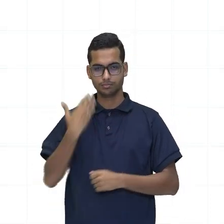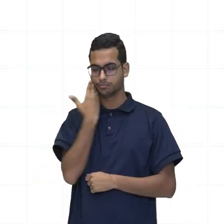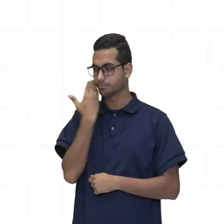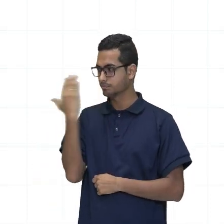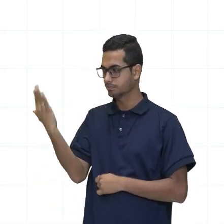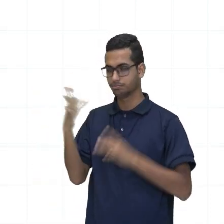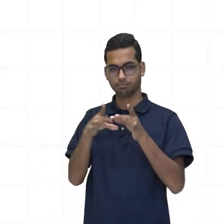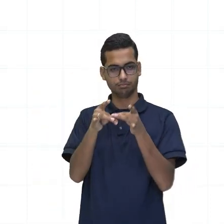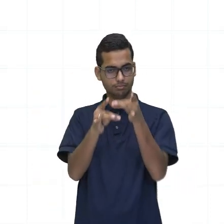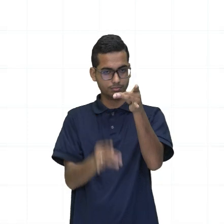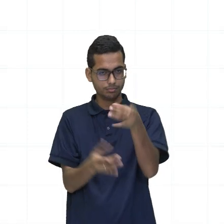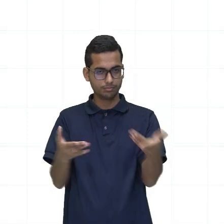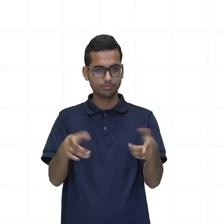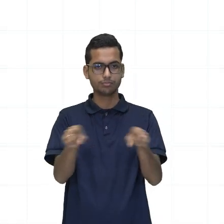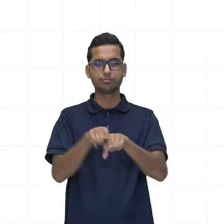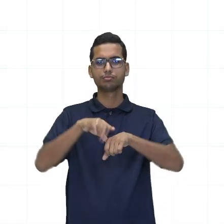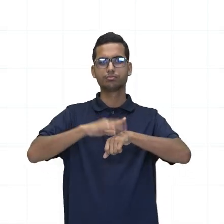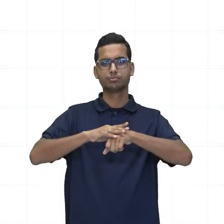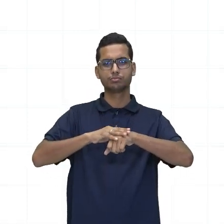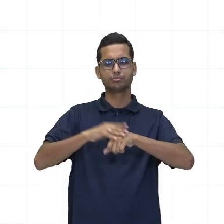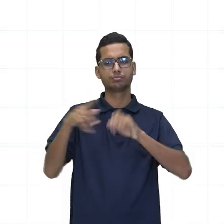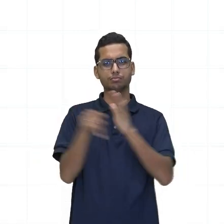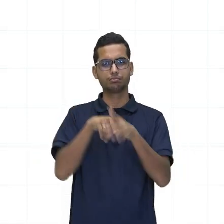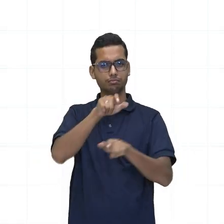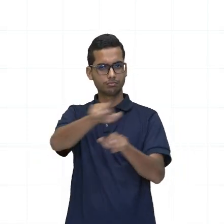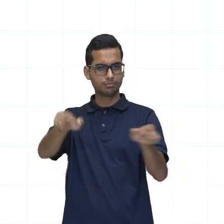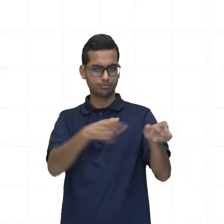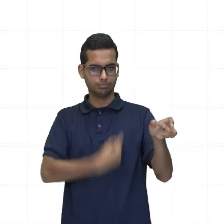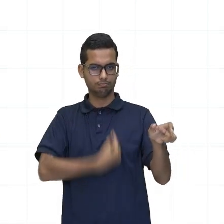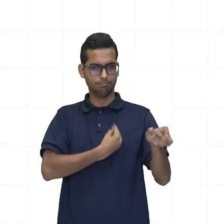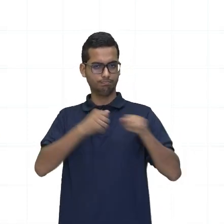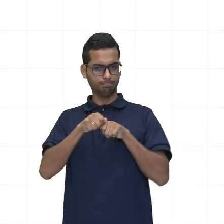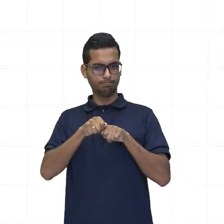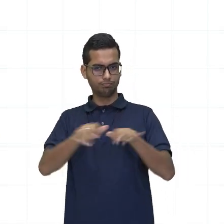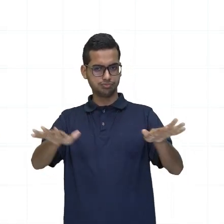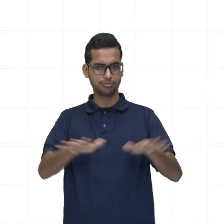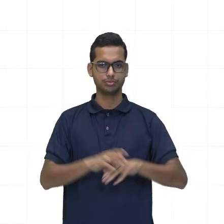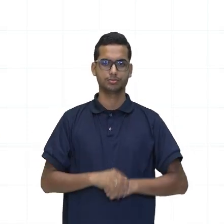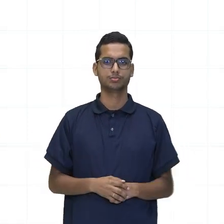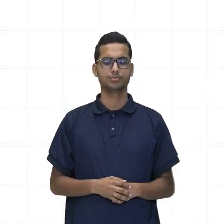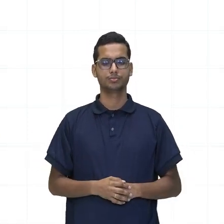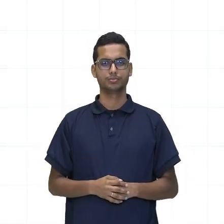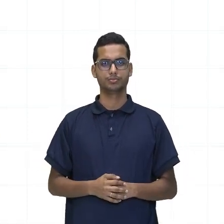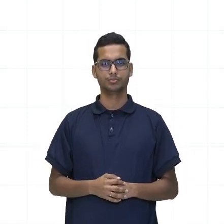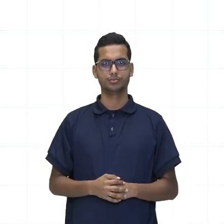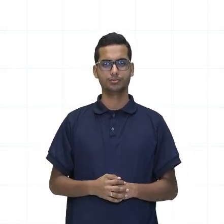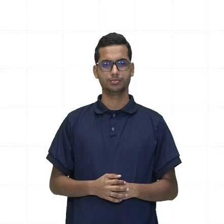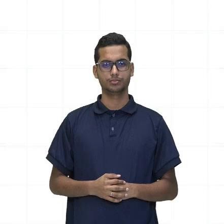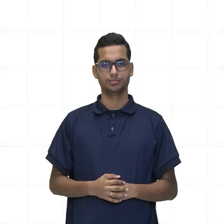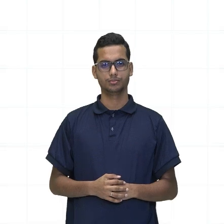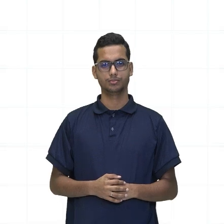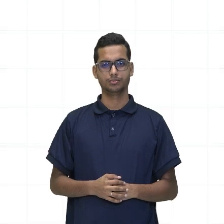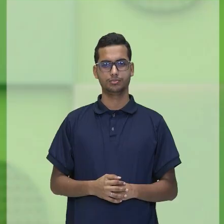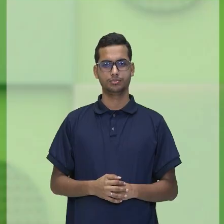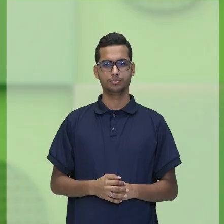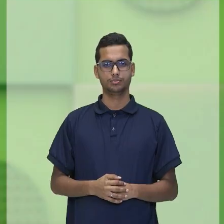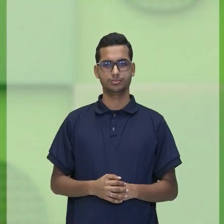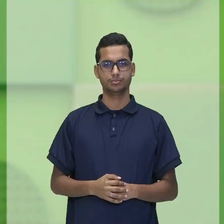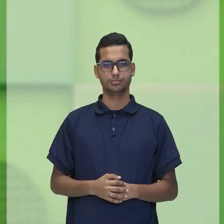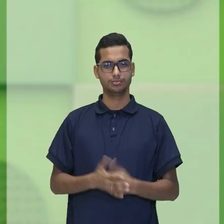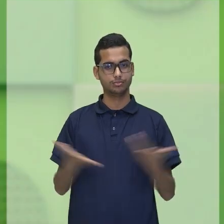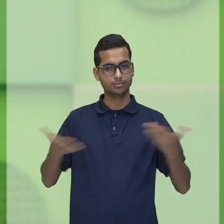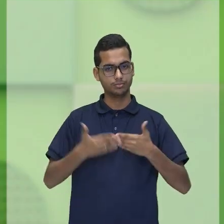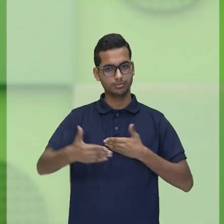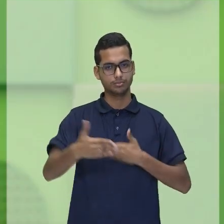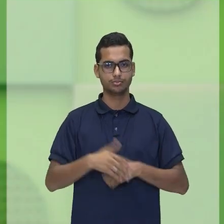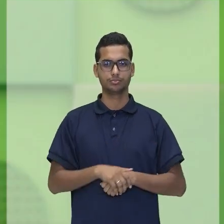e indicadores de saúde pública. E no detalhamento, doenças de veiculação por vetores. Então vamos à